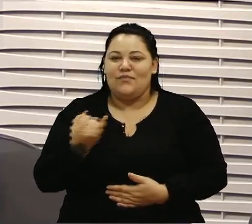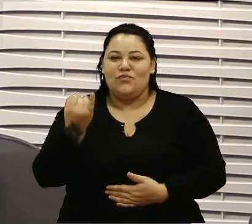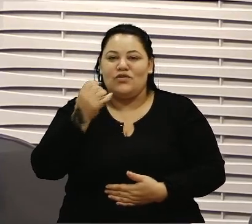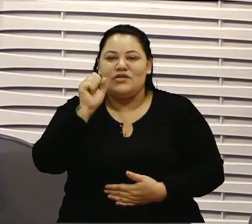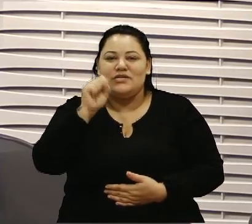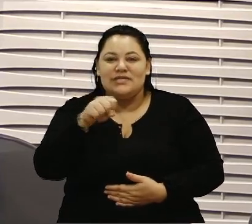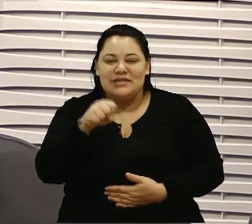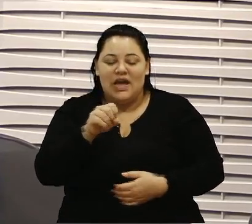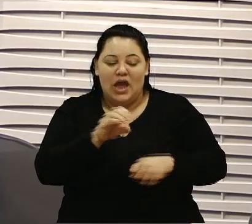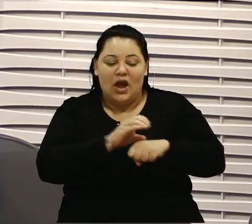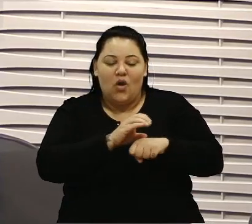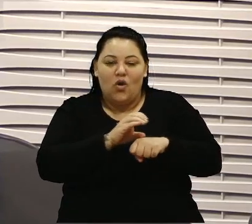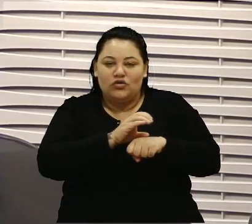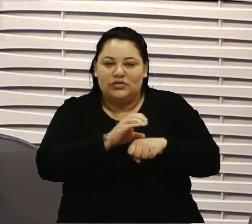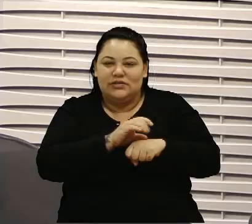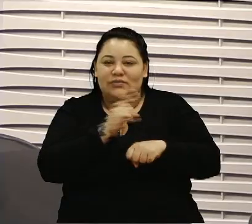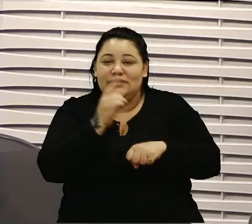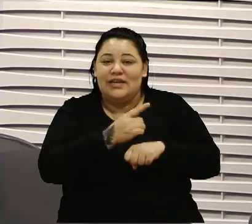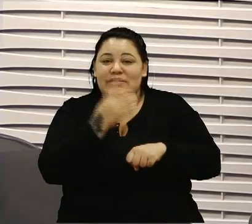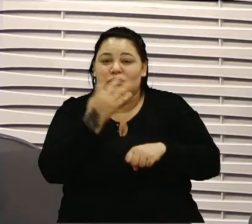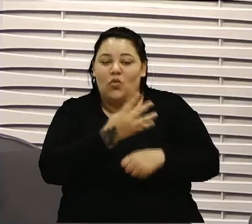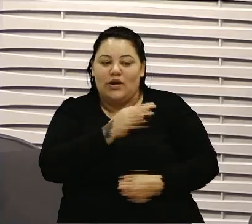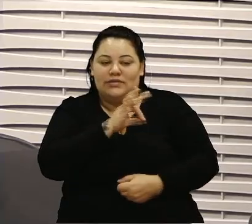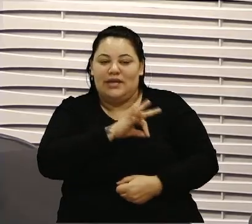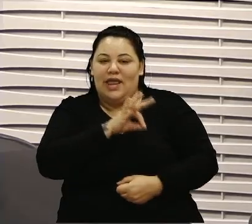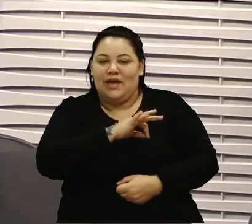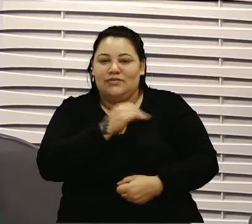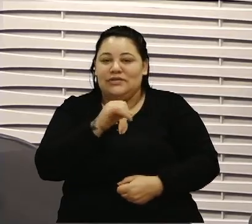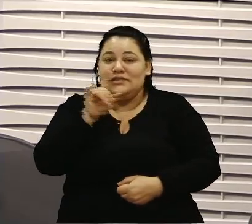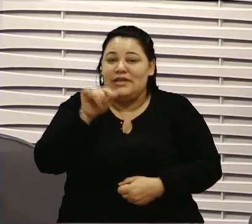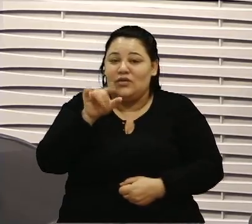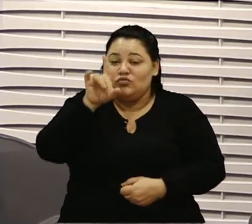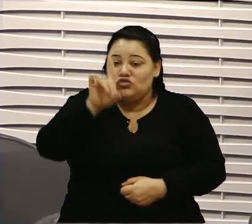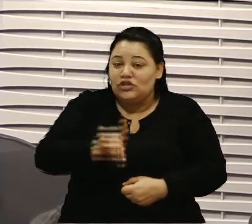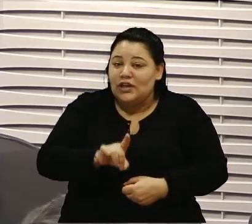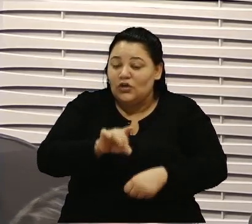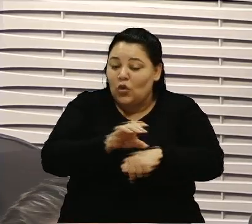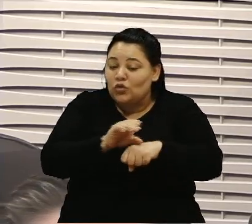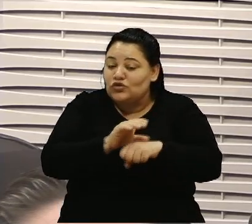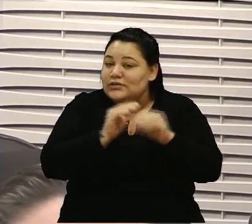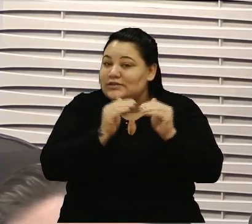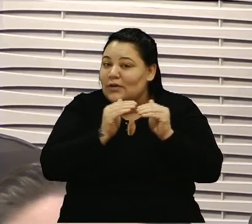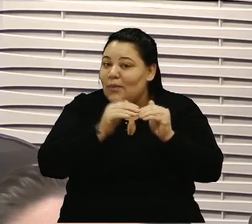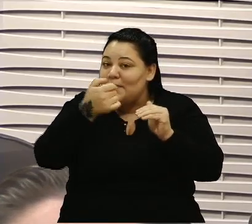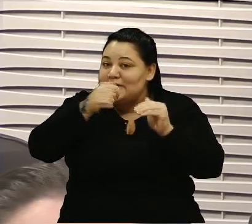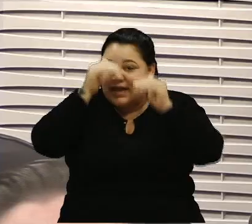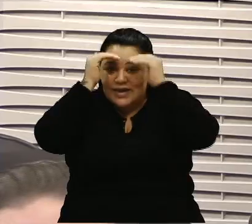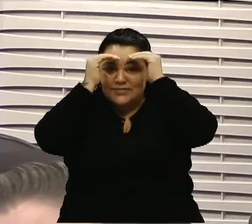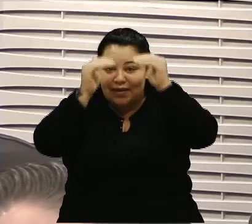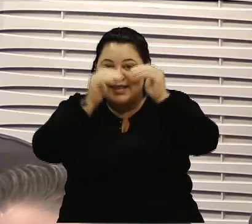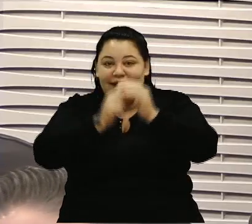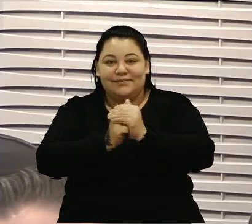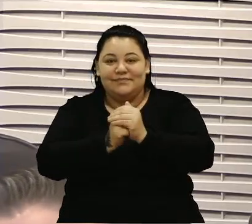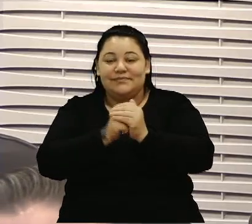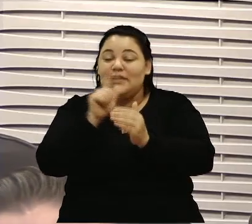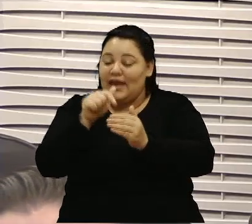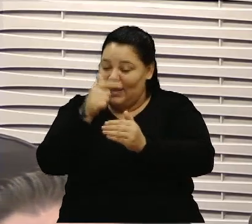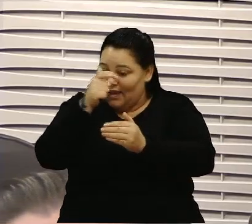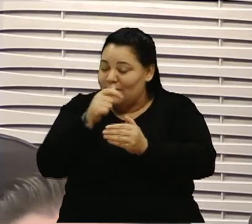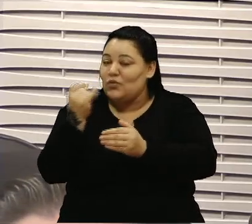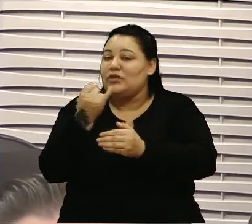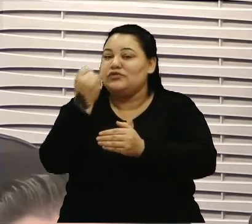da Constituição, que é o 14º salário. Se é um direito, a Constituição ela tem que ser cumprida. Então, acho que é fundamental. O